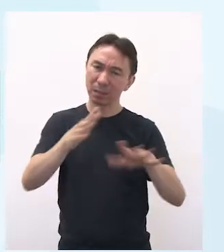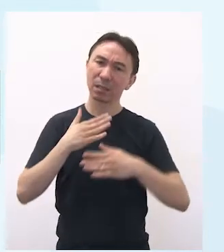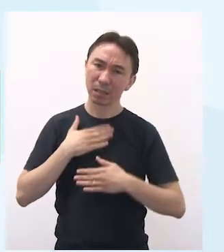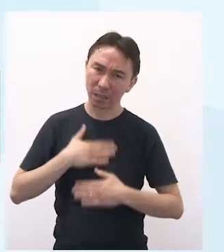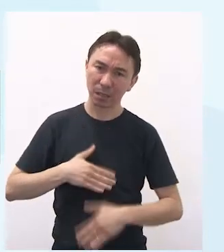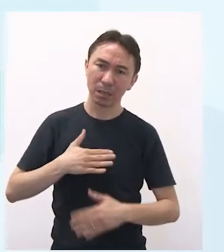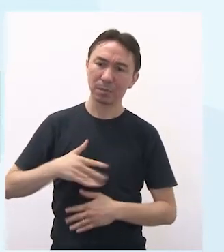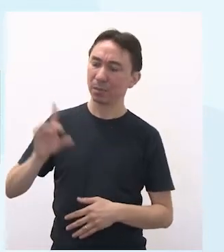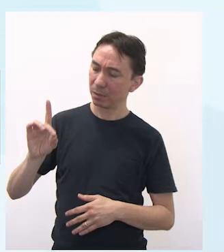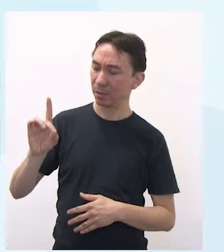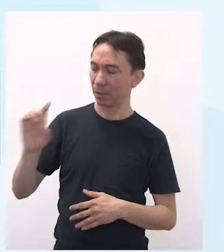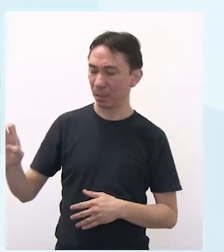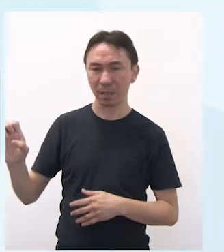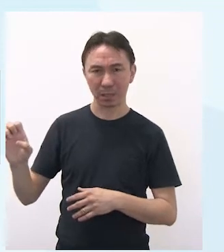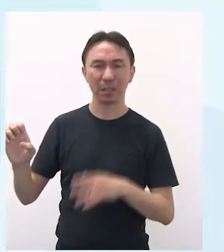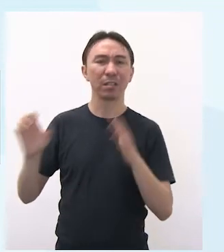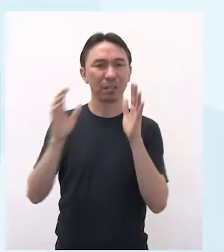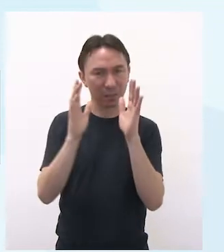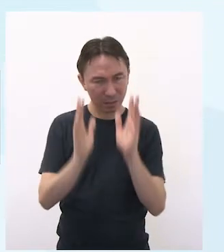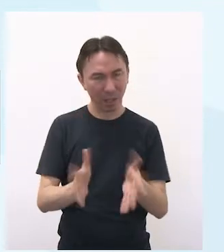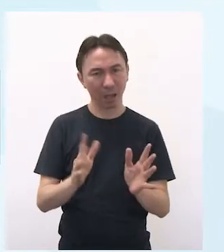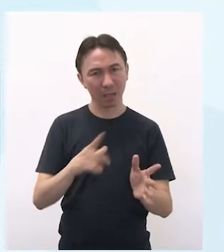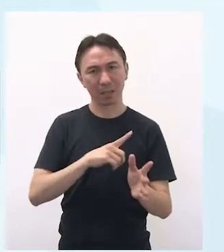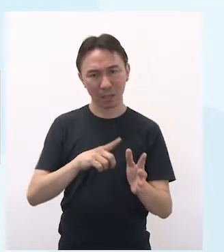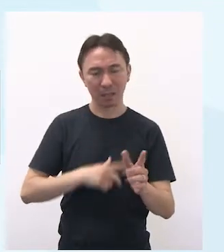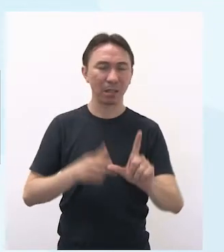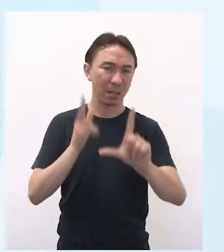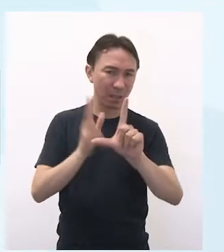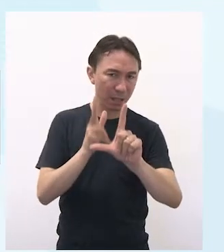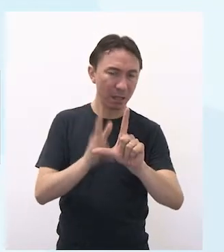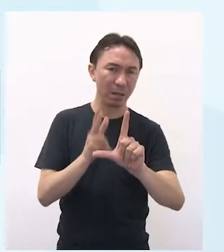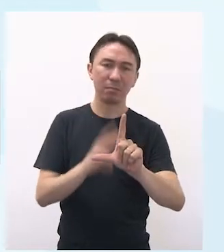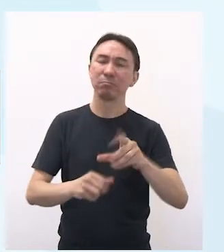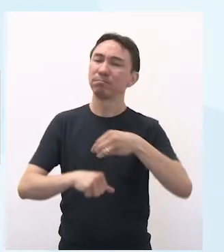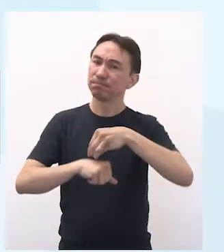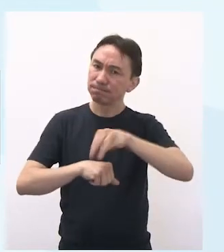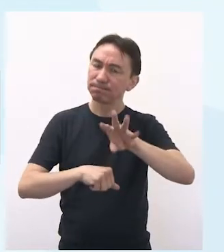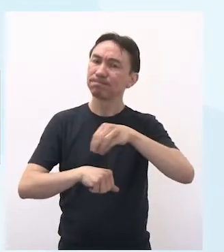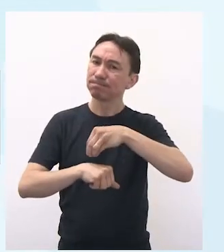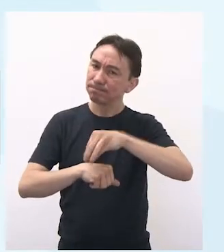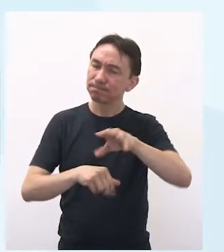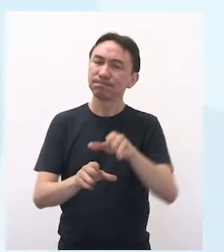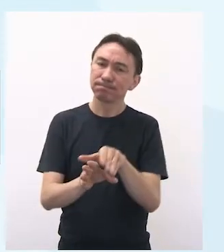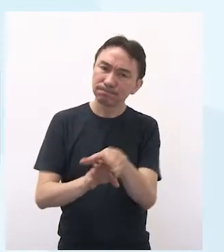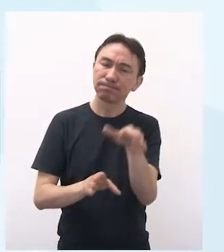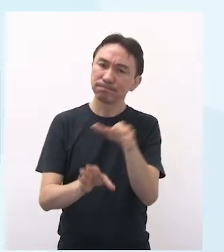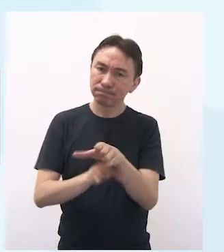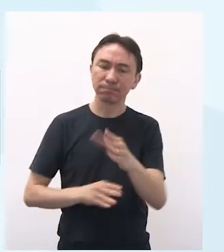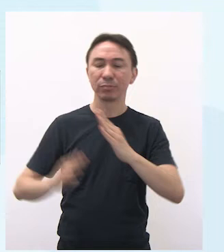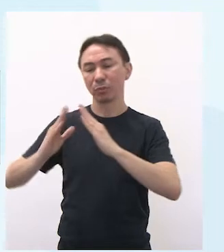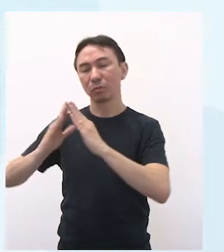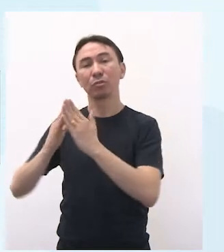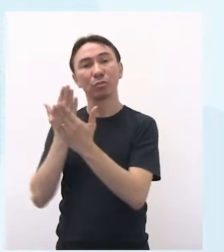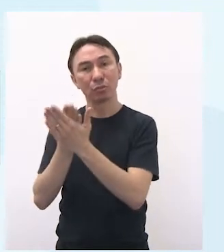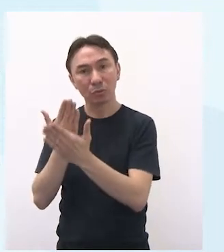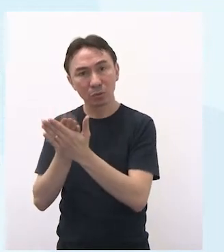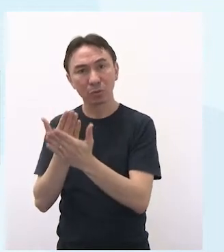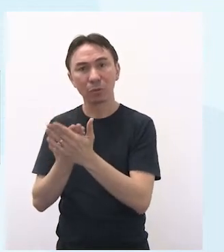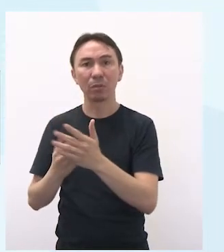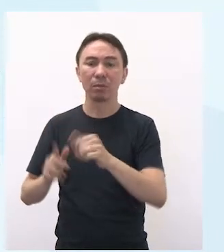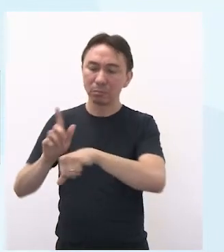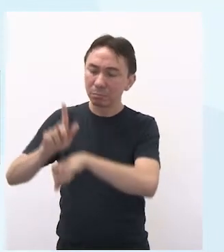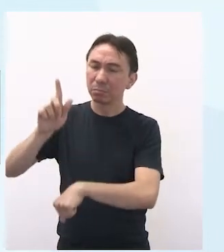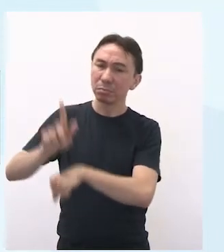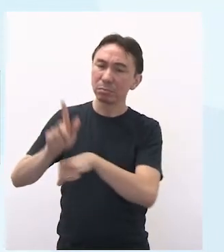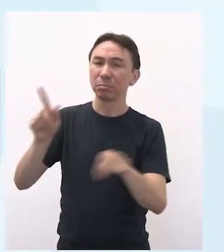esta live para as diretorias de ensino, para a gestão da escola. É só para chamar a atenção, para que vocês possam realizar